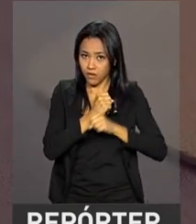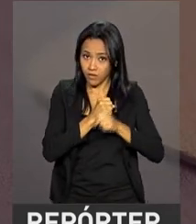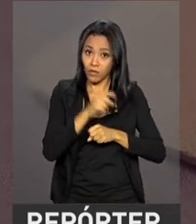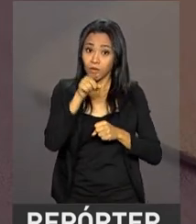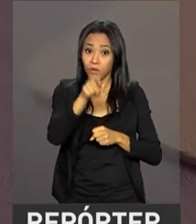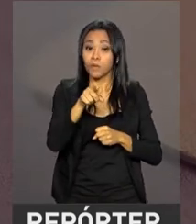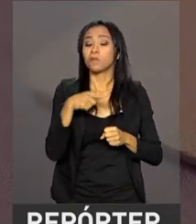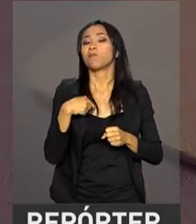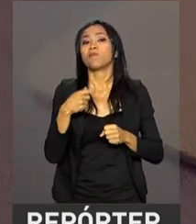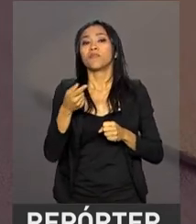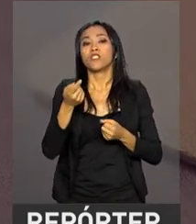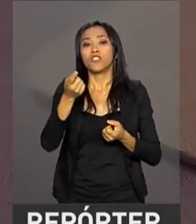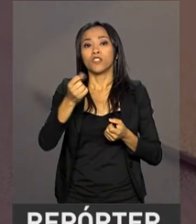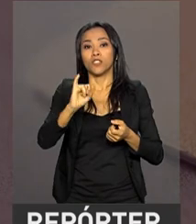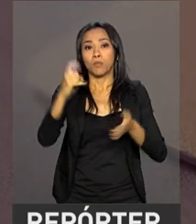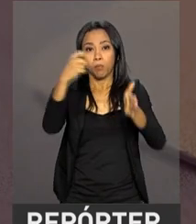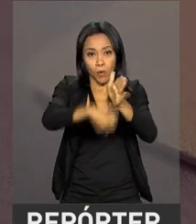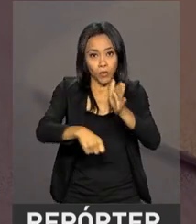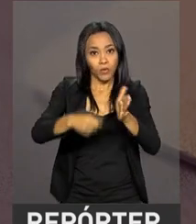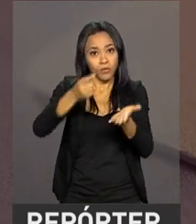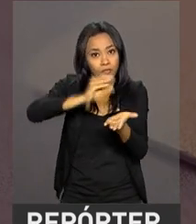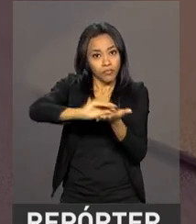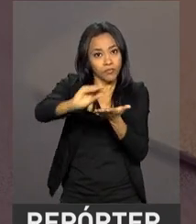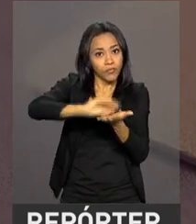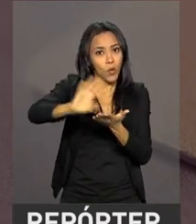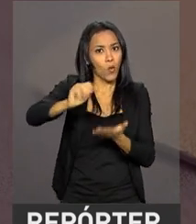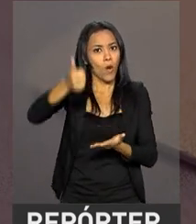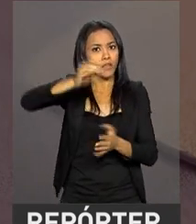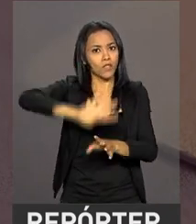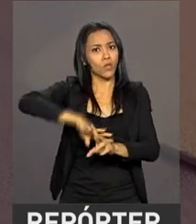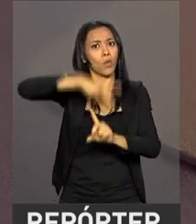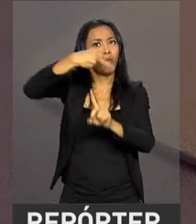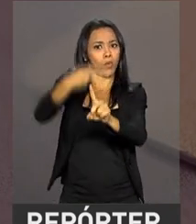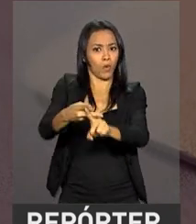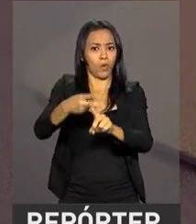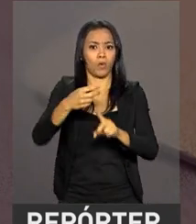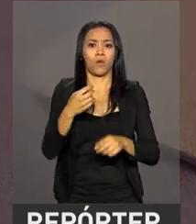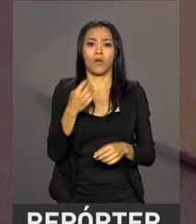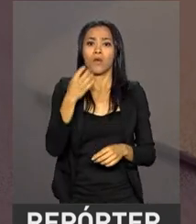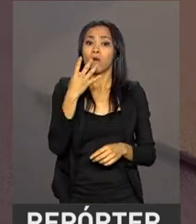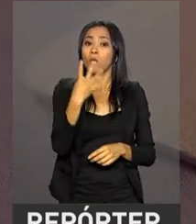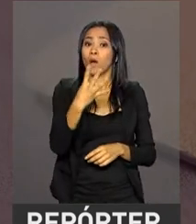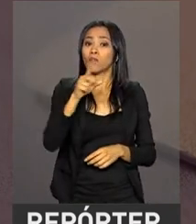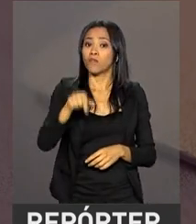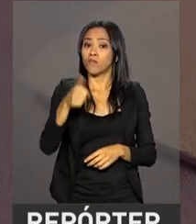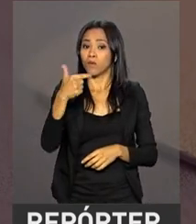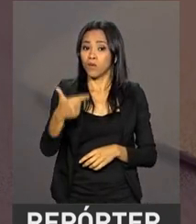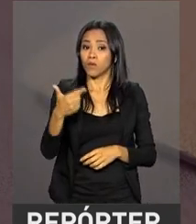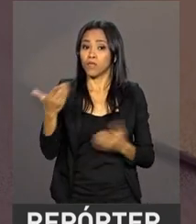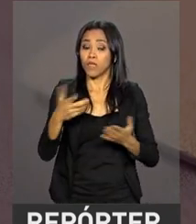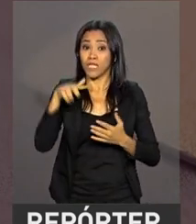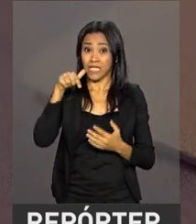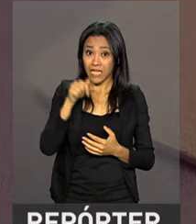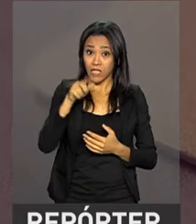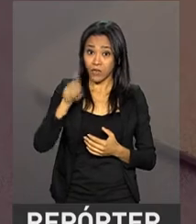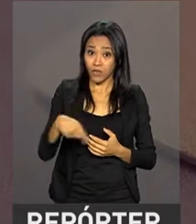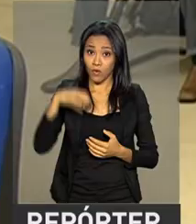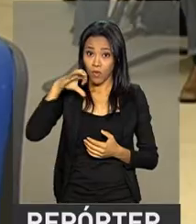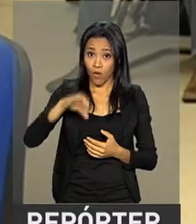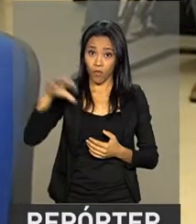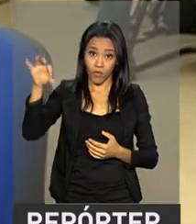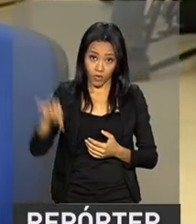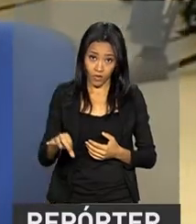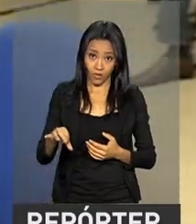total dos tributos federais quase que dobrou avançou de 4,2 para 7,9 por cento das receitas